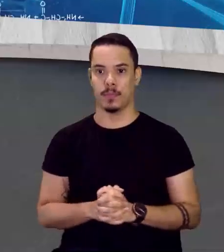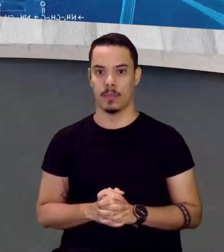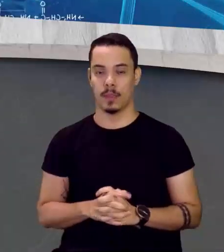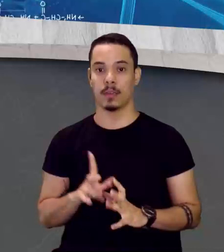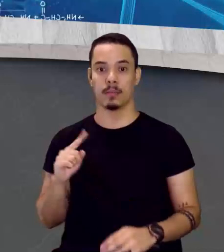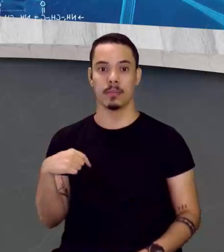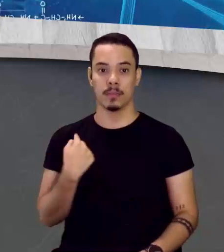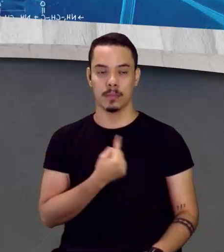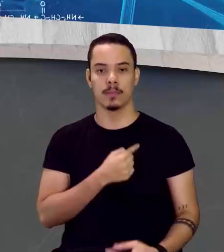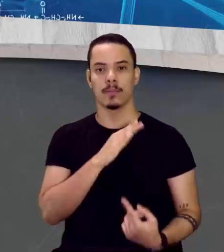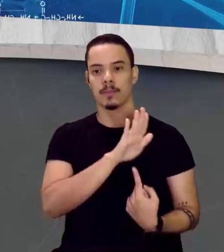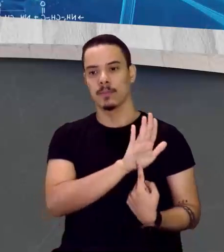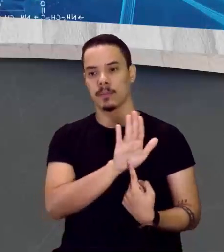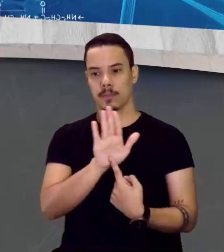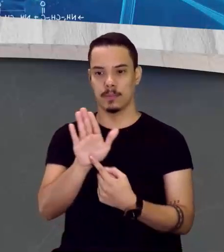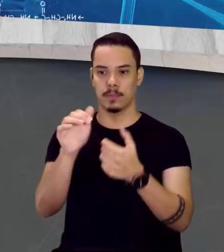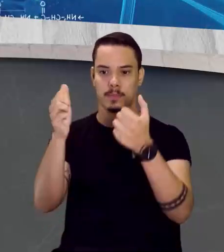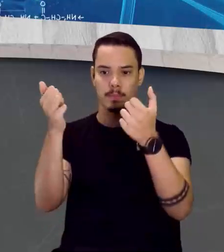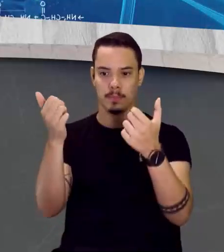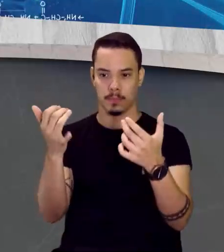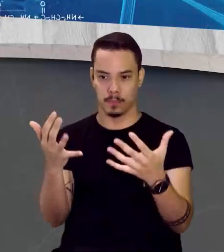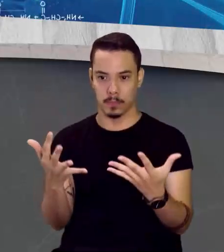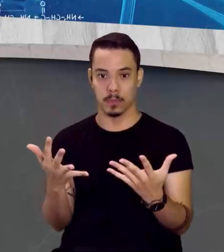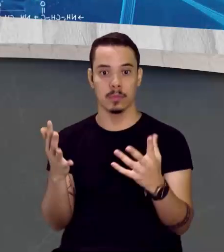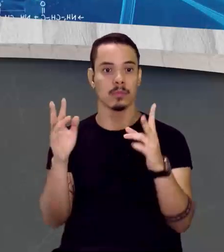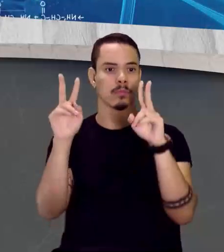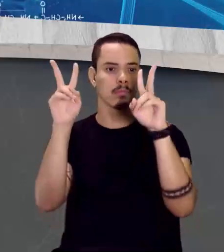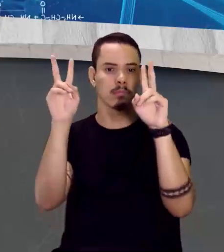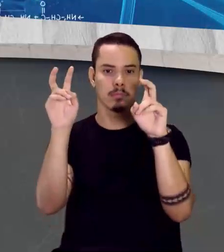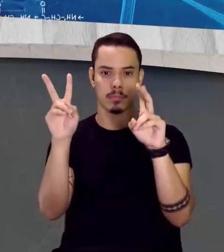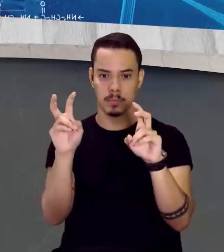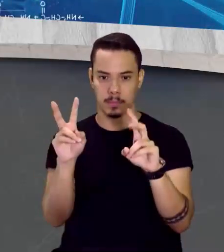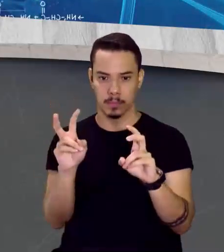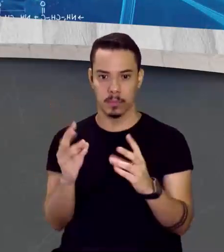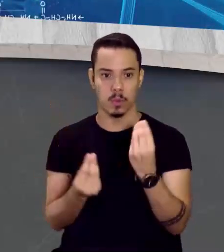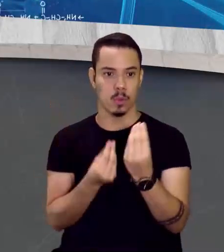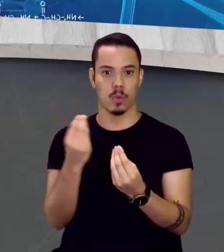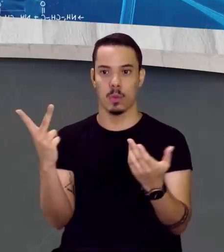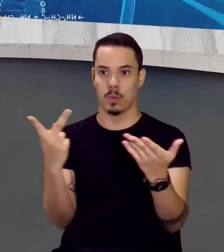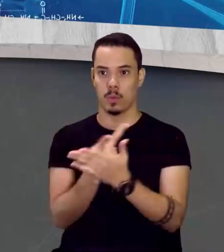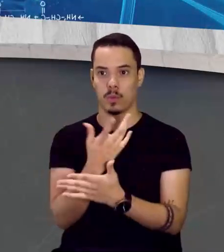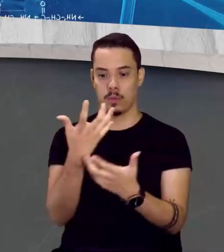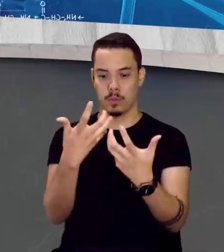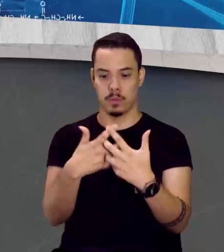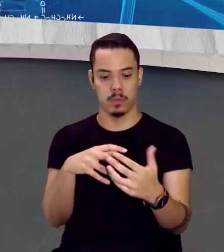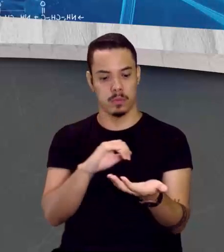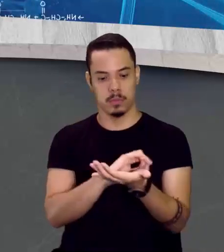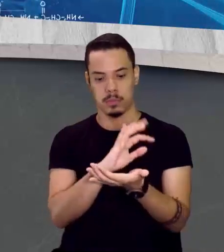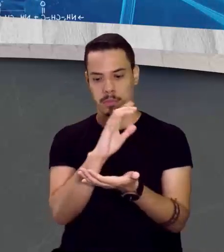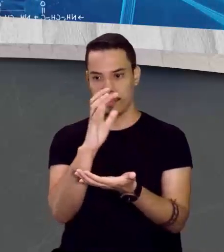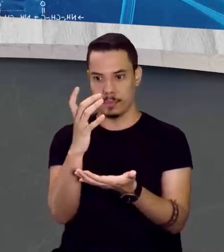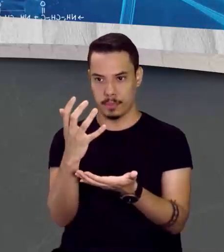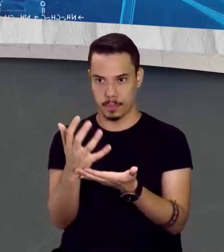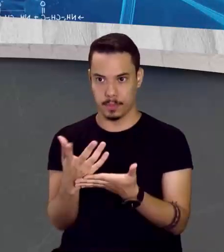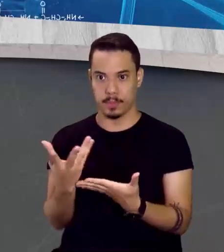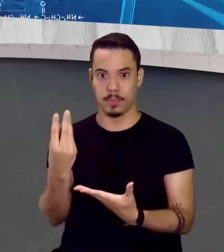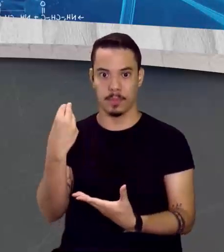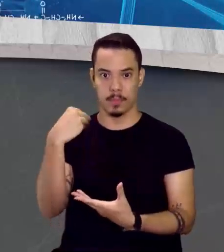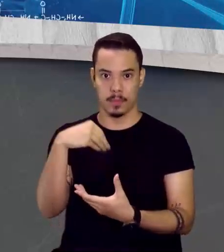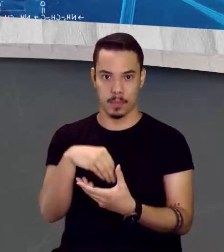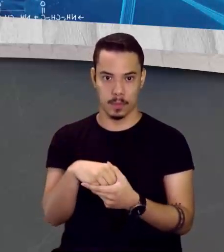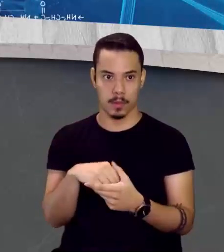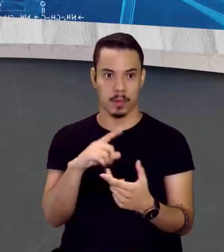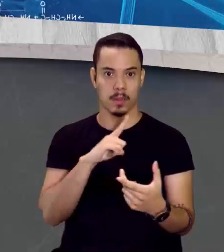levamos para vocês sobre a geometria que acontece,